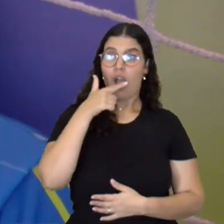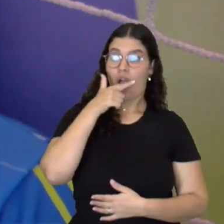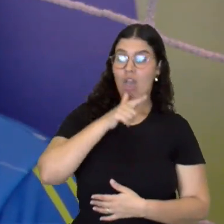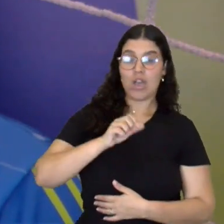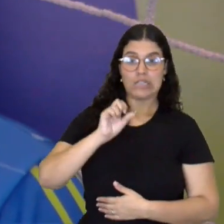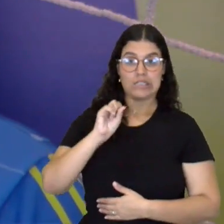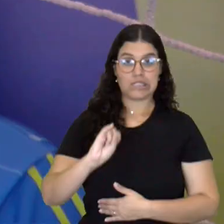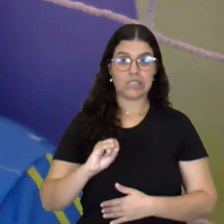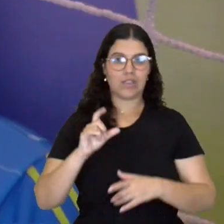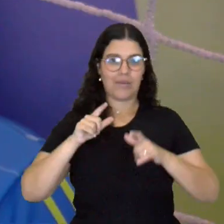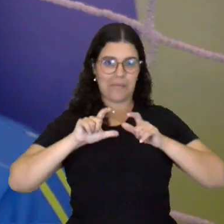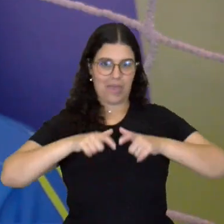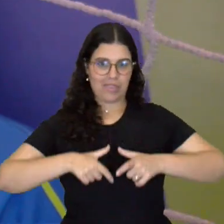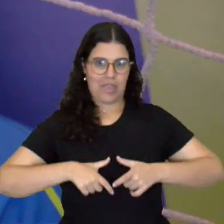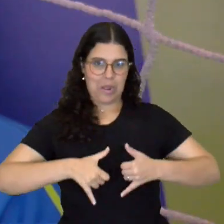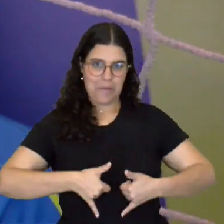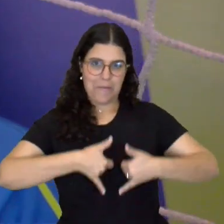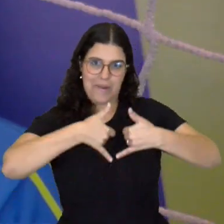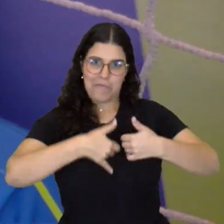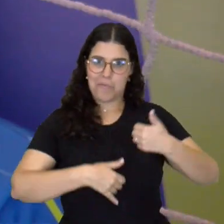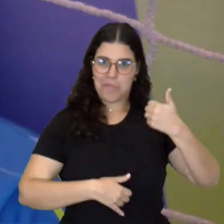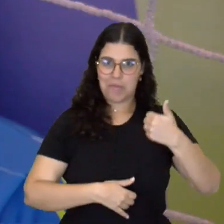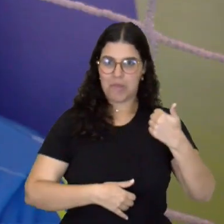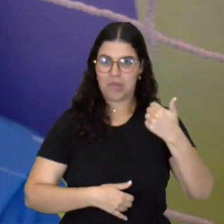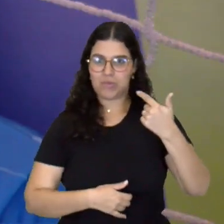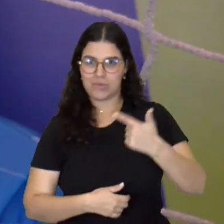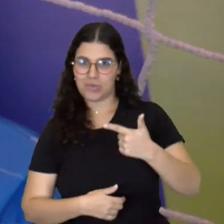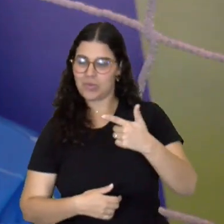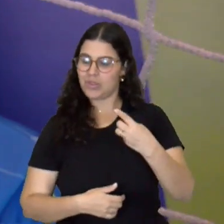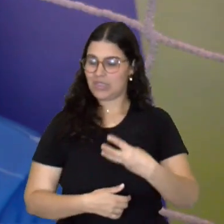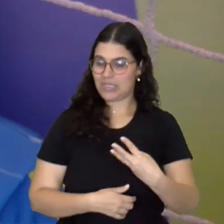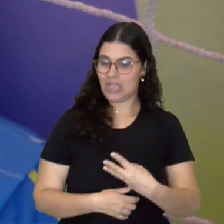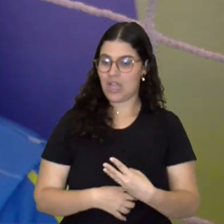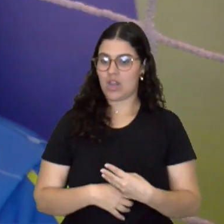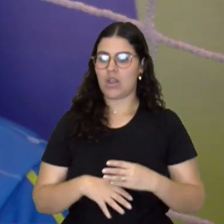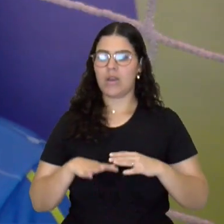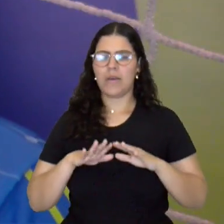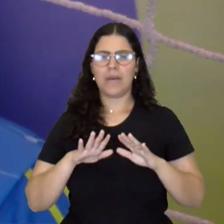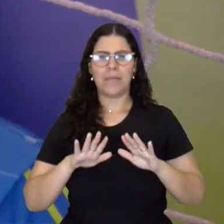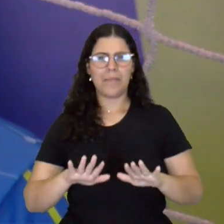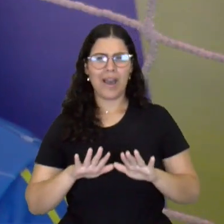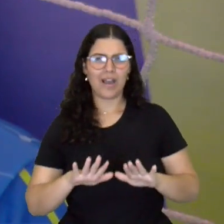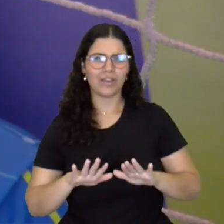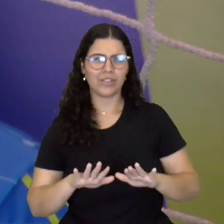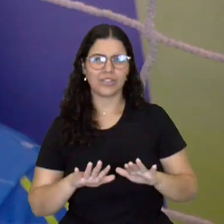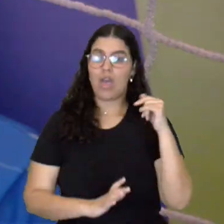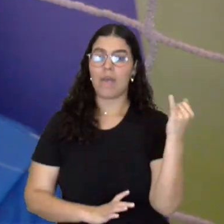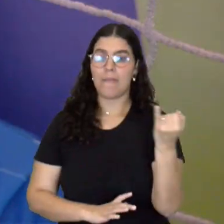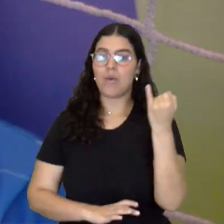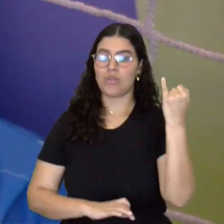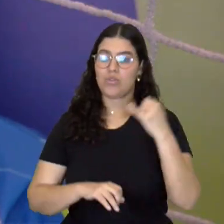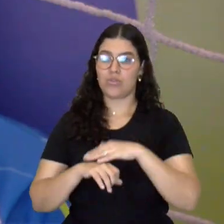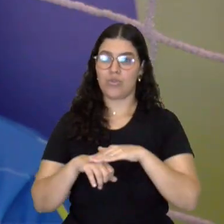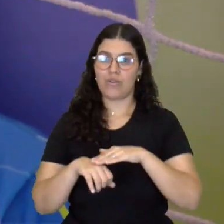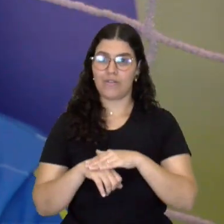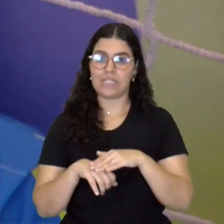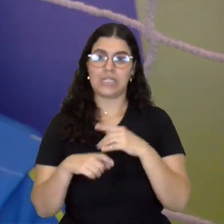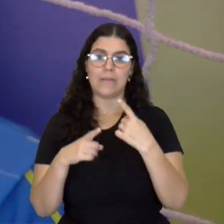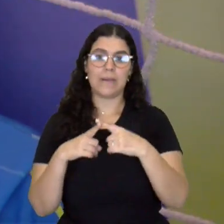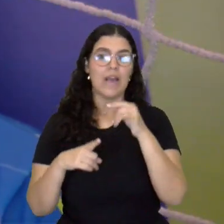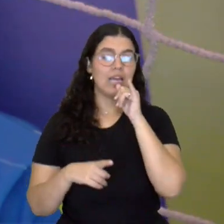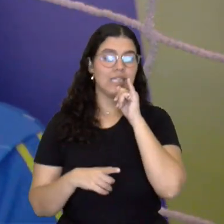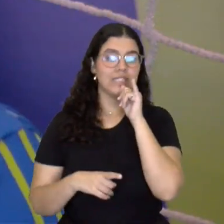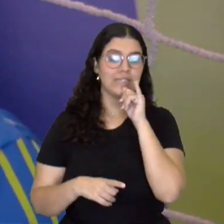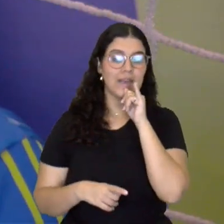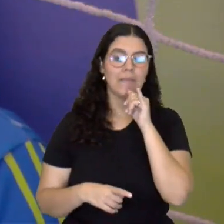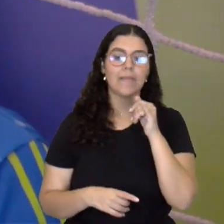E aí, pra mim, depois com o tempo, me veio a perceber que não é apenas ganhar. Eu também já fiquei muito triste